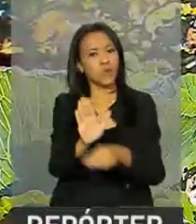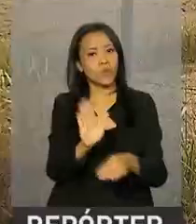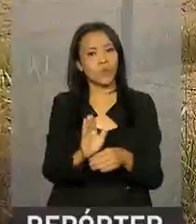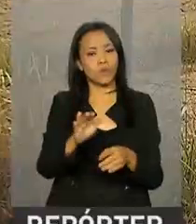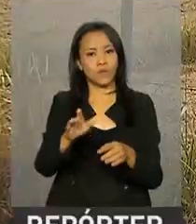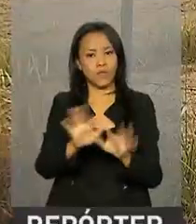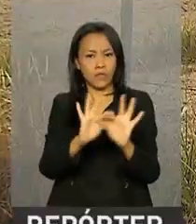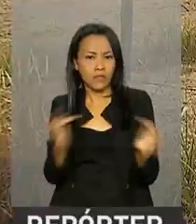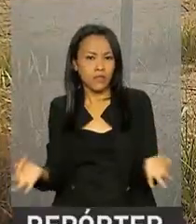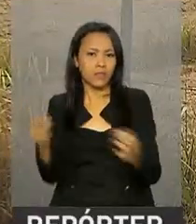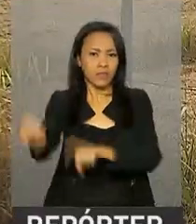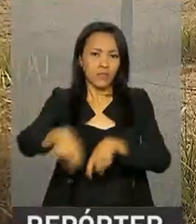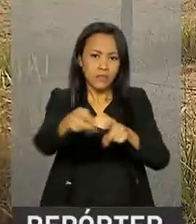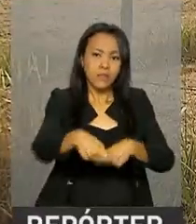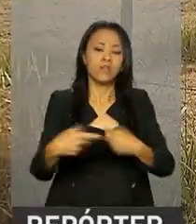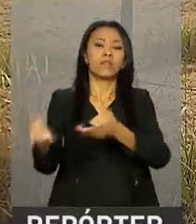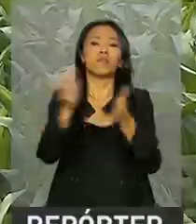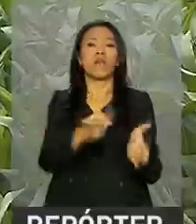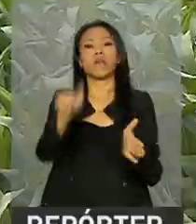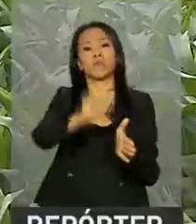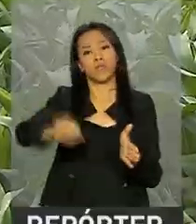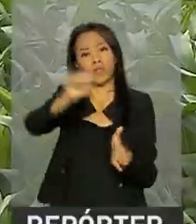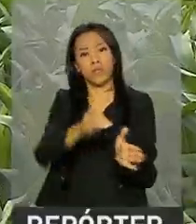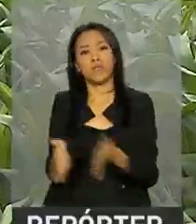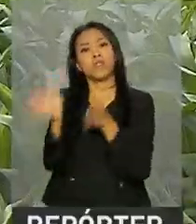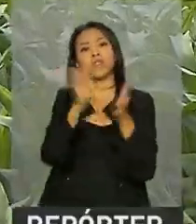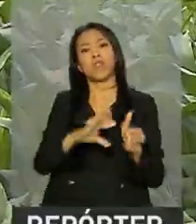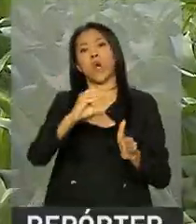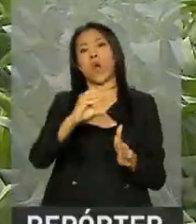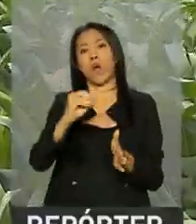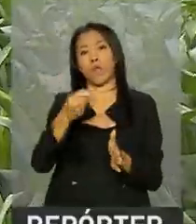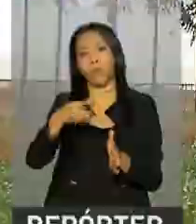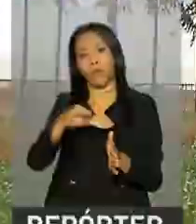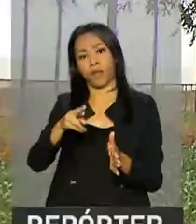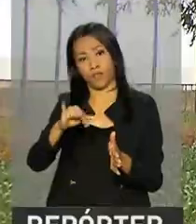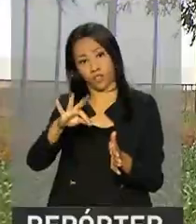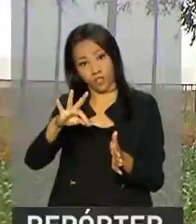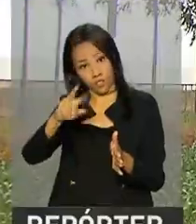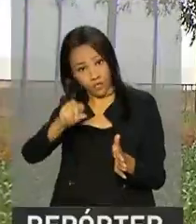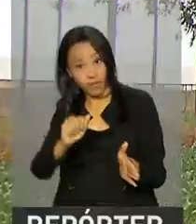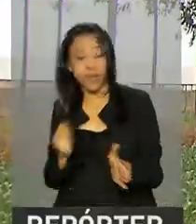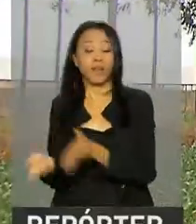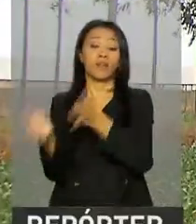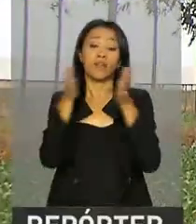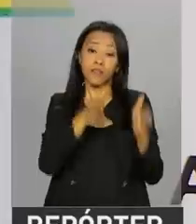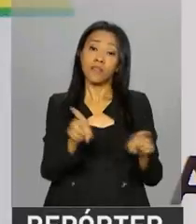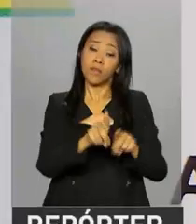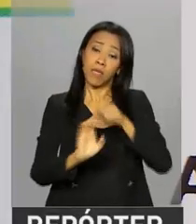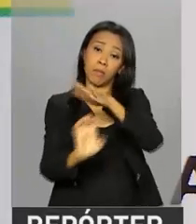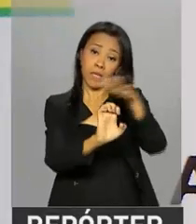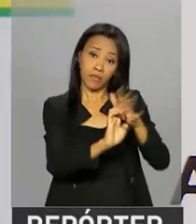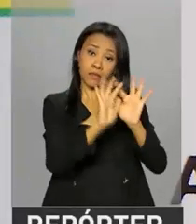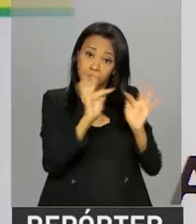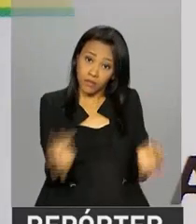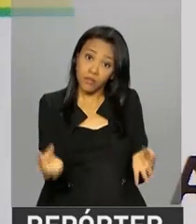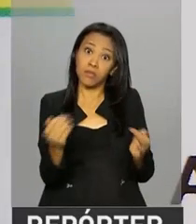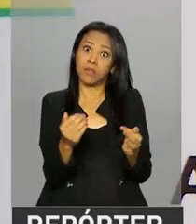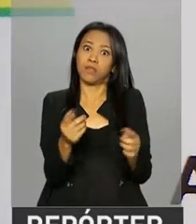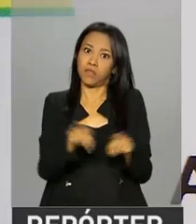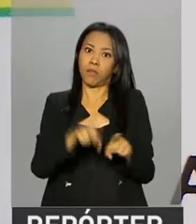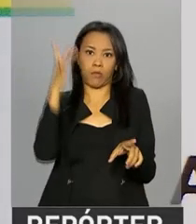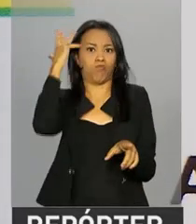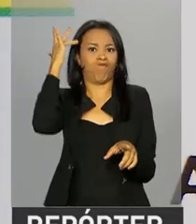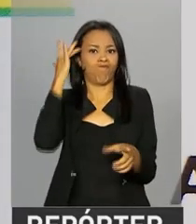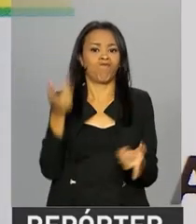Rurais associações cooperativas de produção e investidores do pequeno ao grande para acessar os recursos